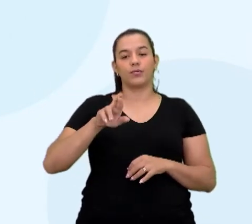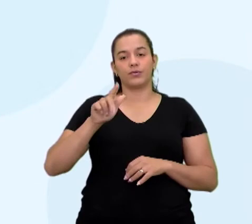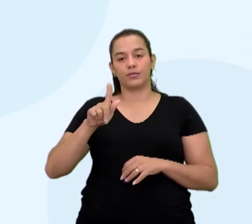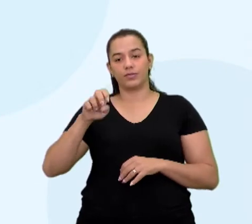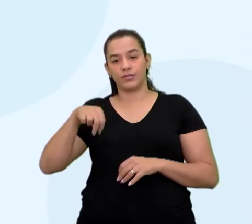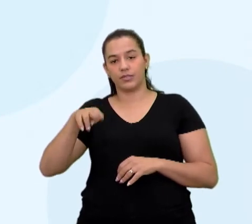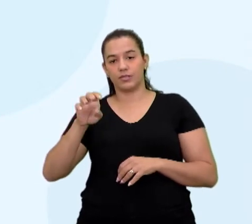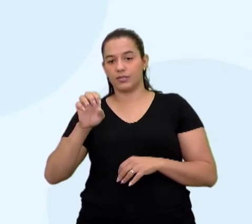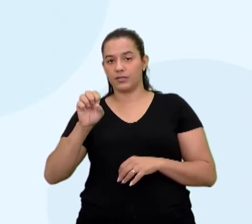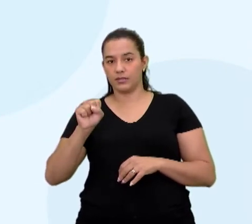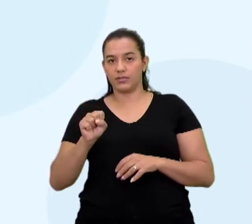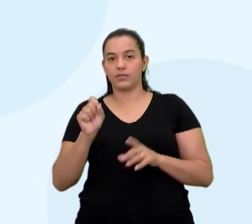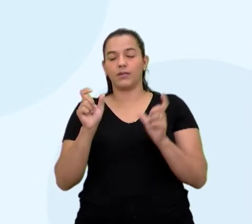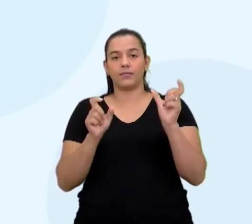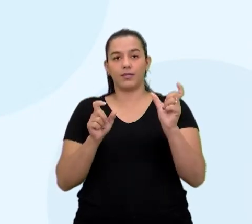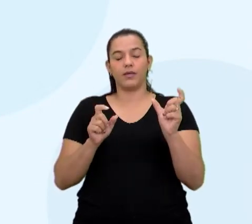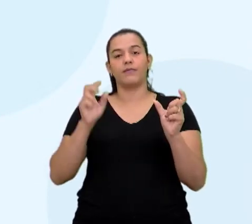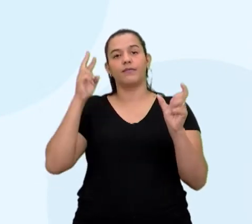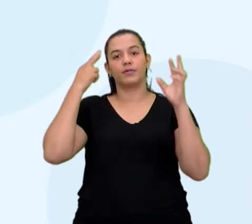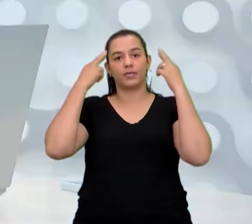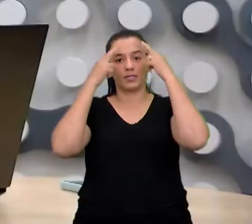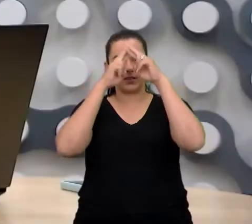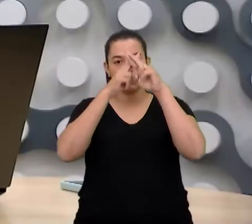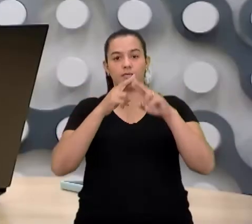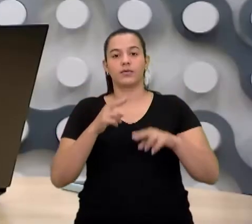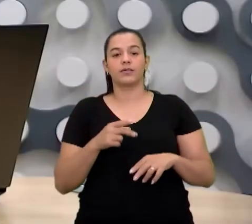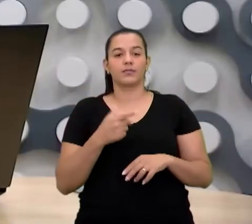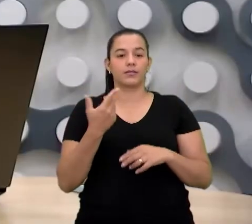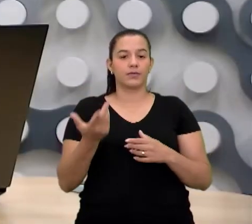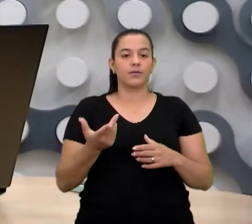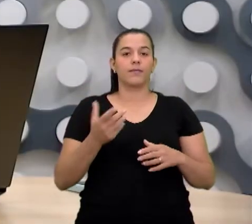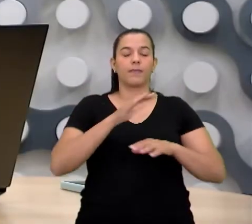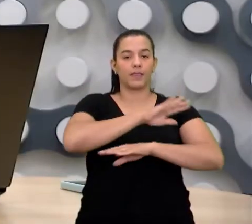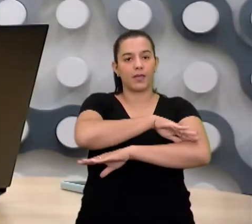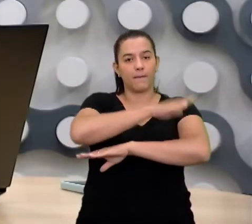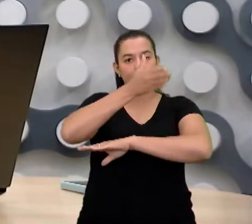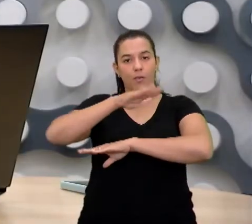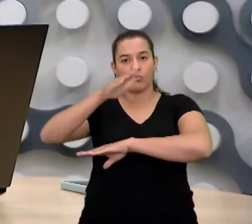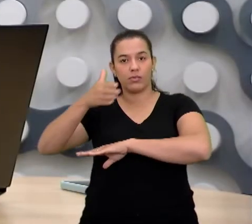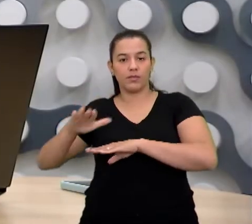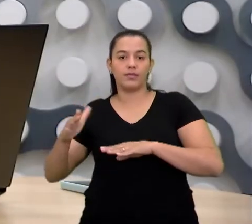orogênese, né, ela vem do grego, né? O oro quer dizer montanha,